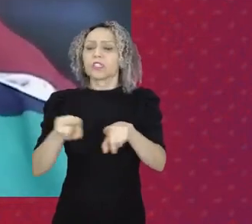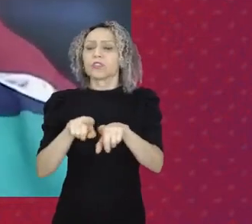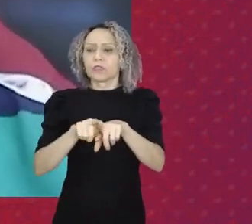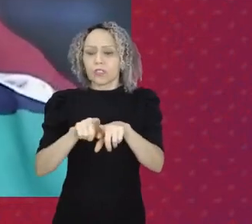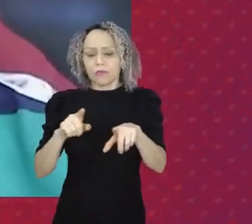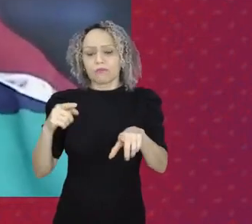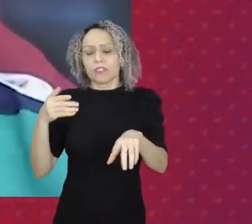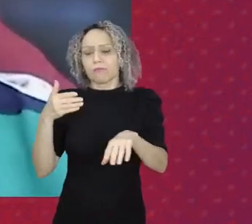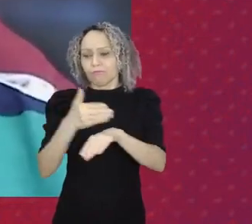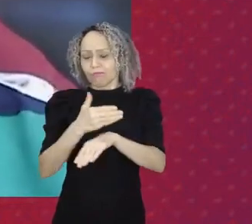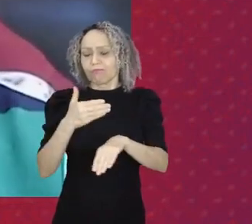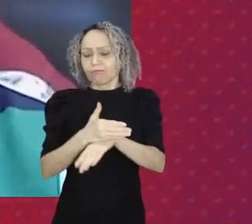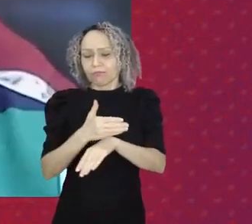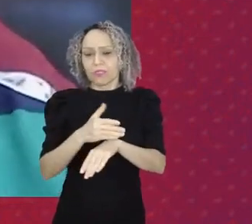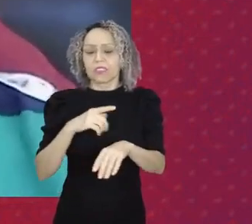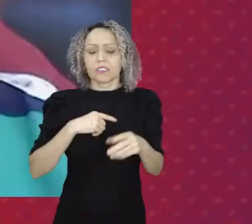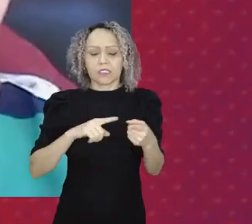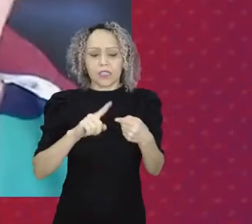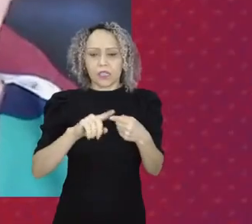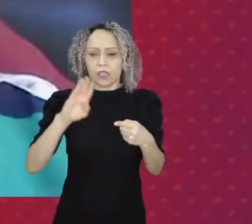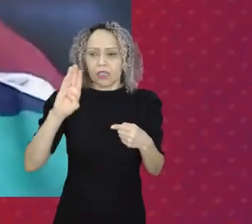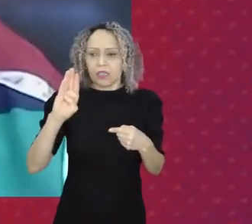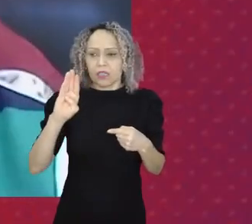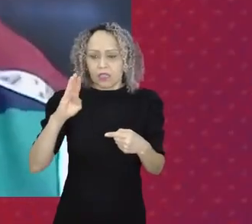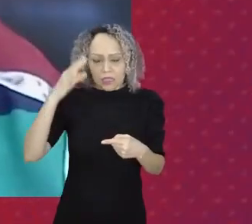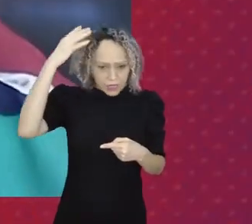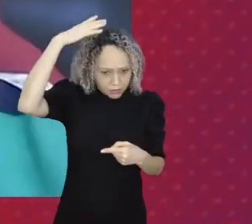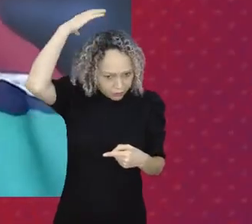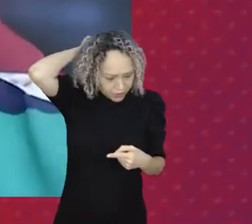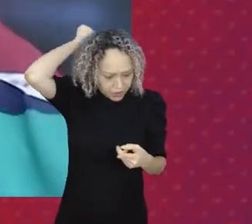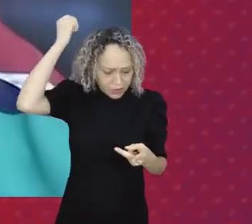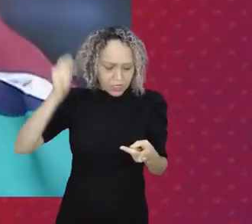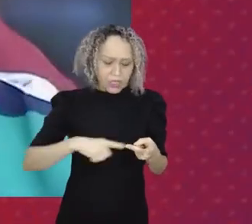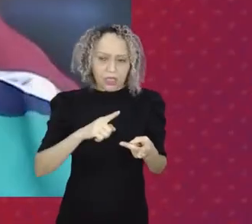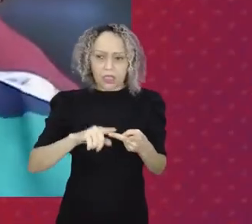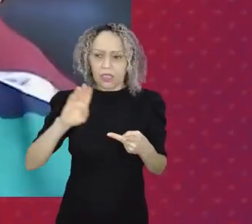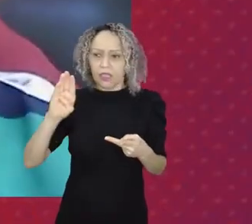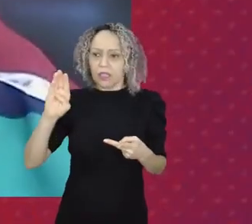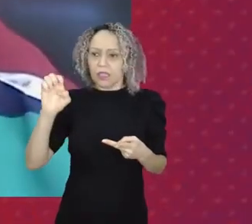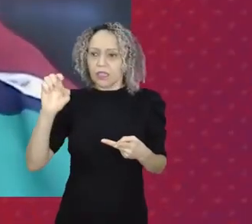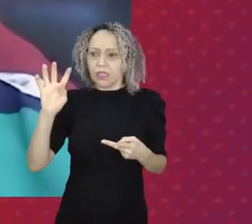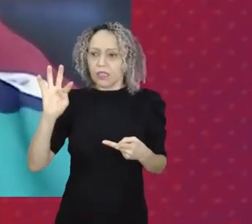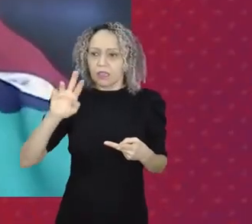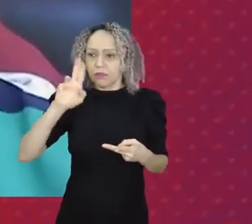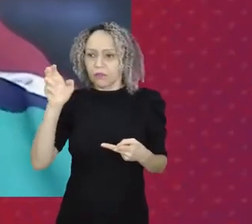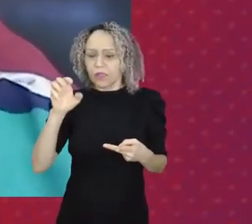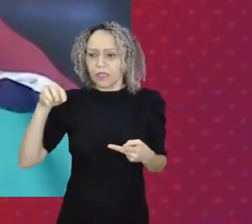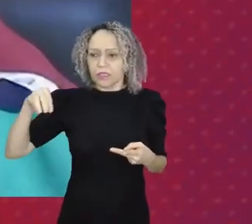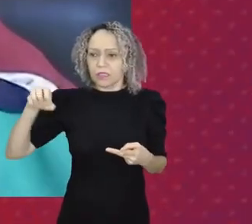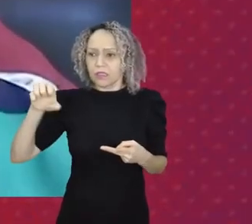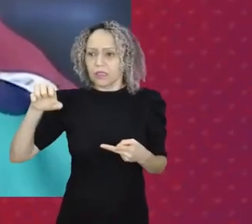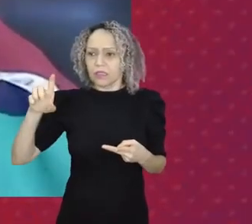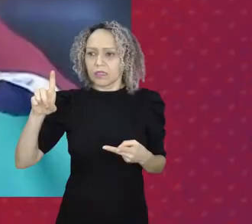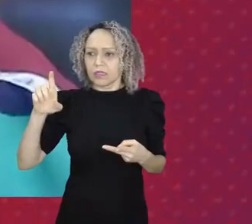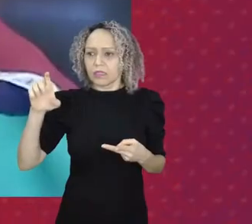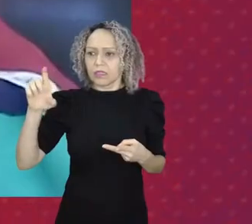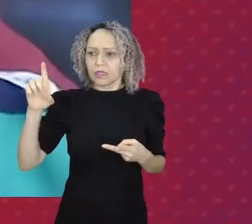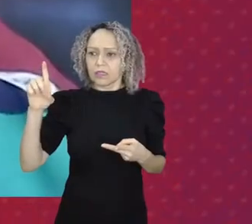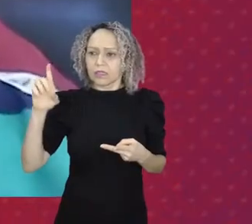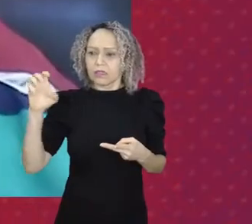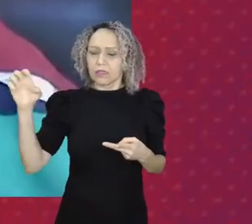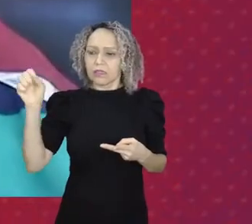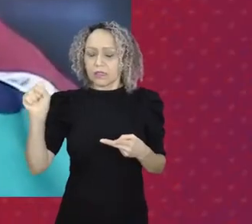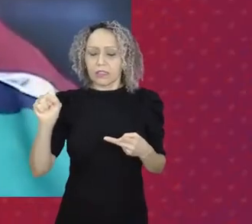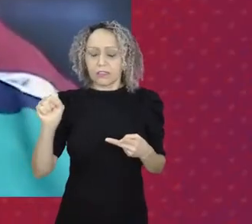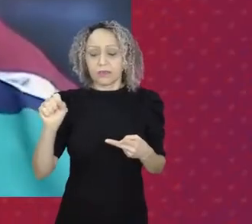onde tinha a Benedita da Silva, onde tinha a Beth Mendes e outras mulheres, quando Ulisses Guimarães